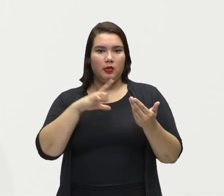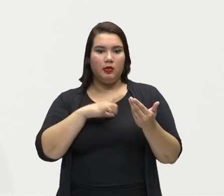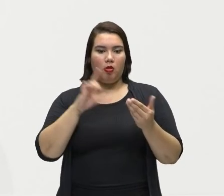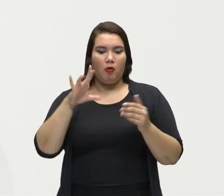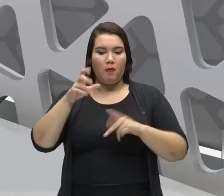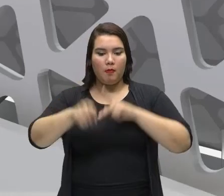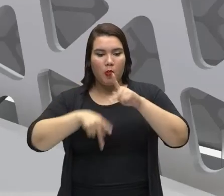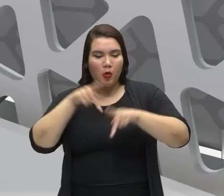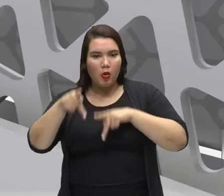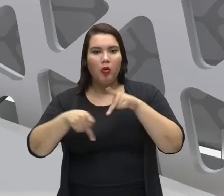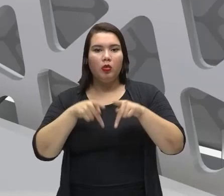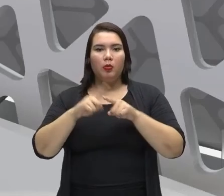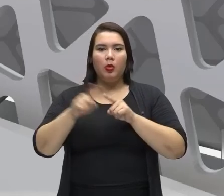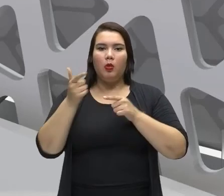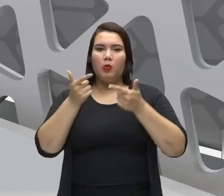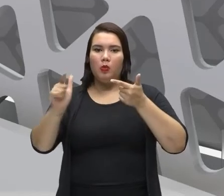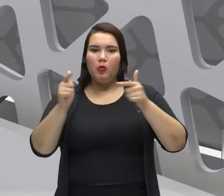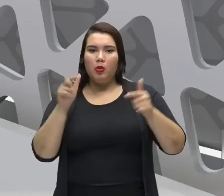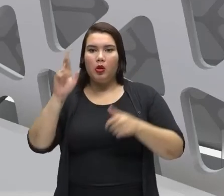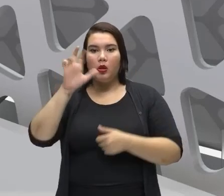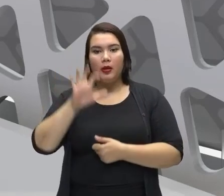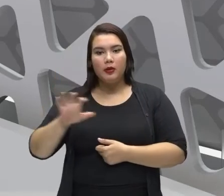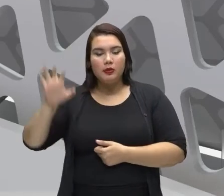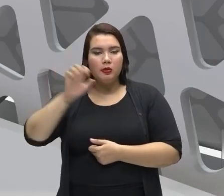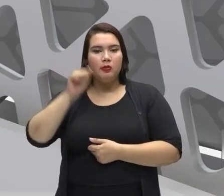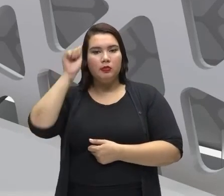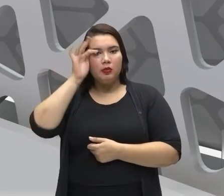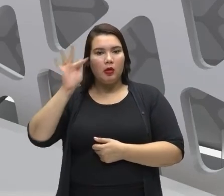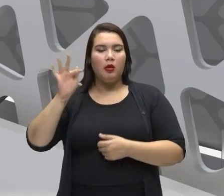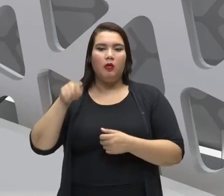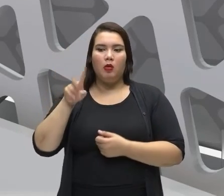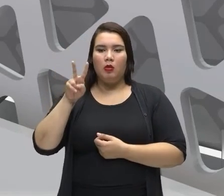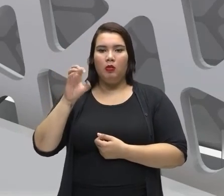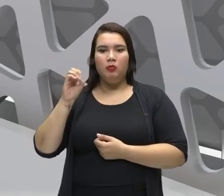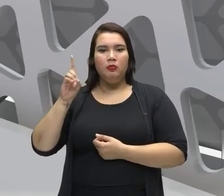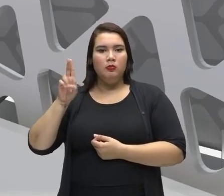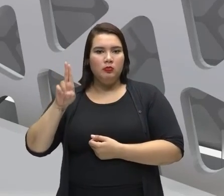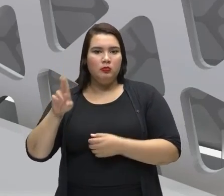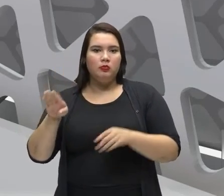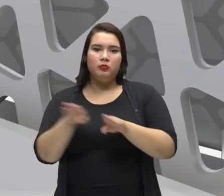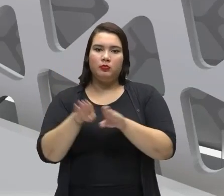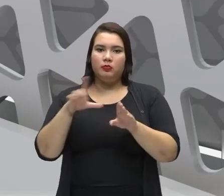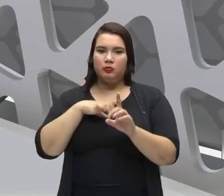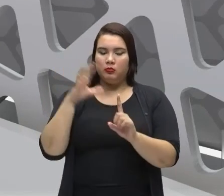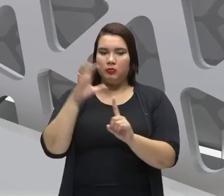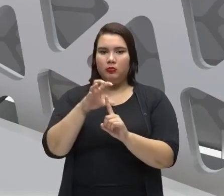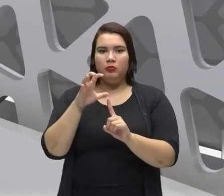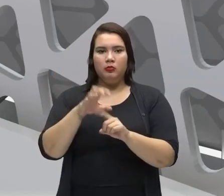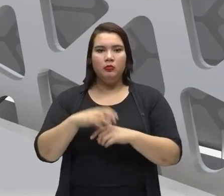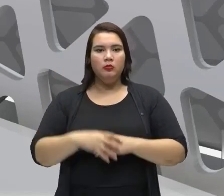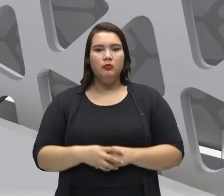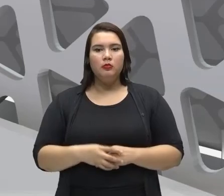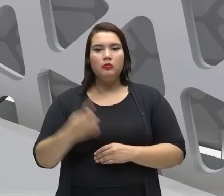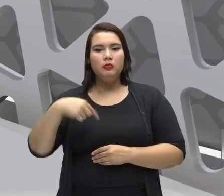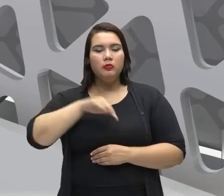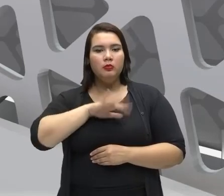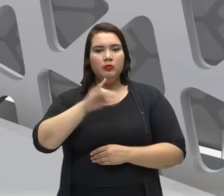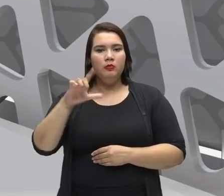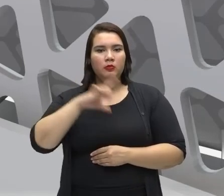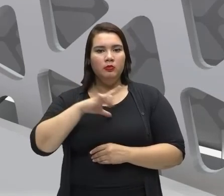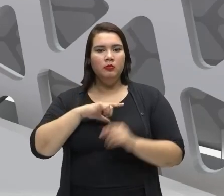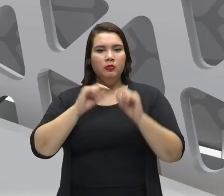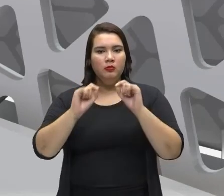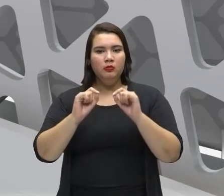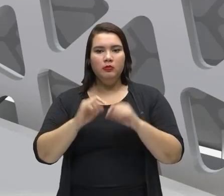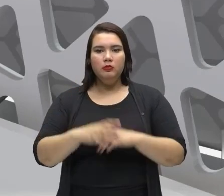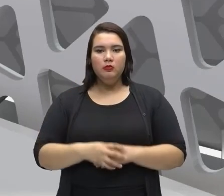povos iorubás, mas de outras regiões da África. O voodoo iria ter aí essa influência também. Então a gente vai ter como